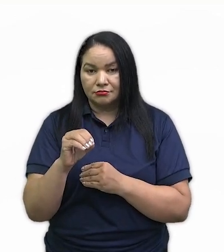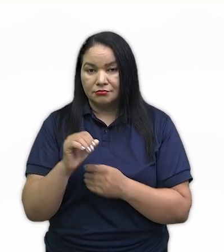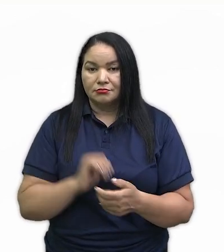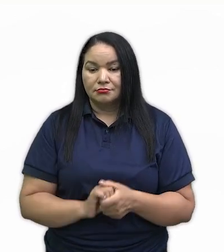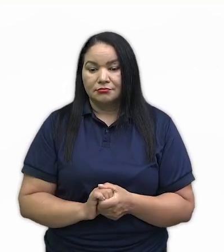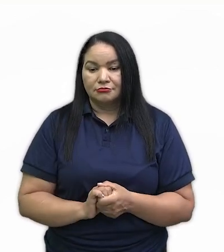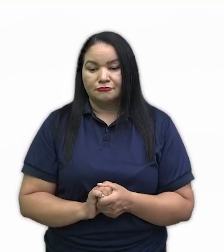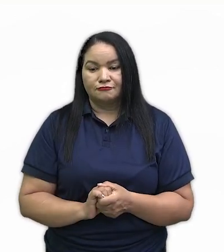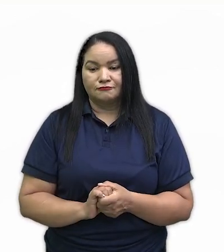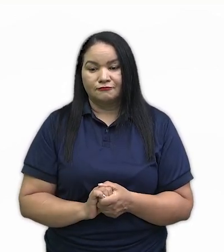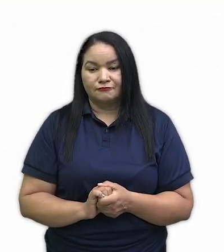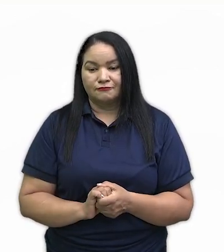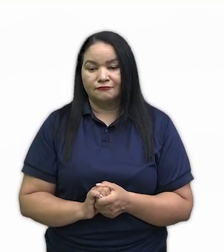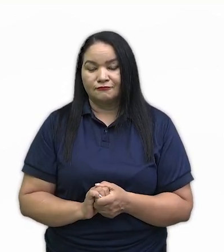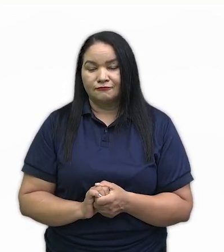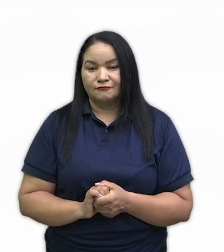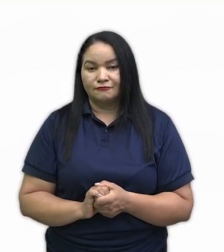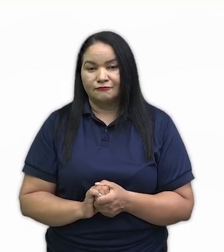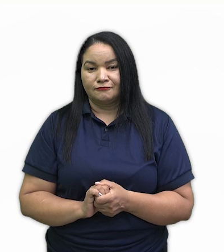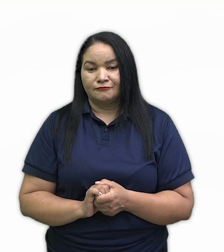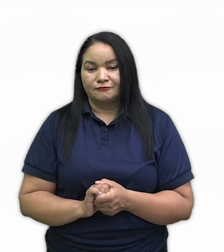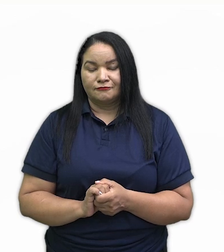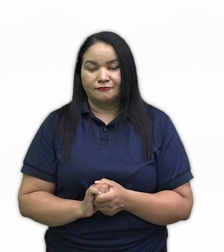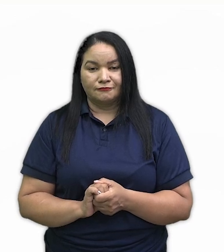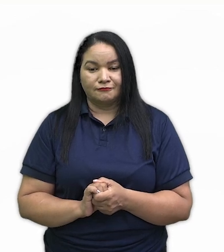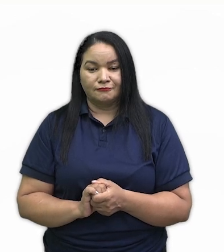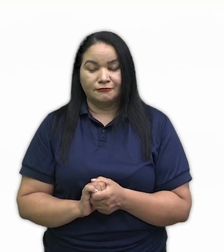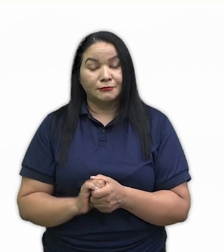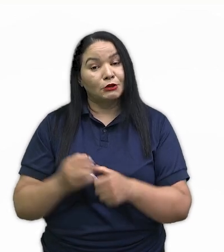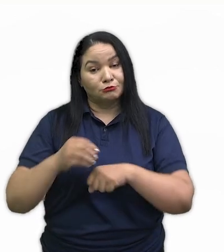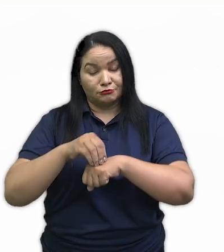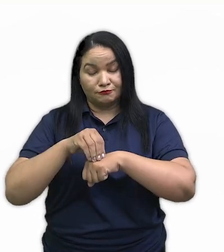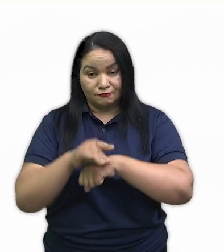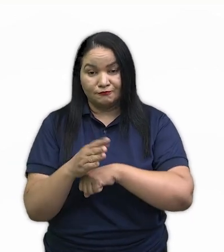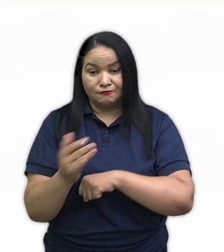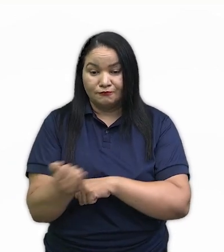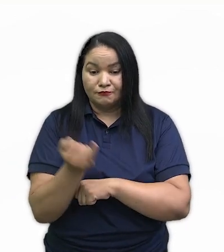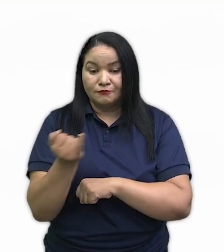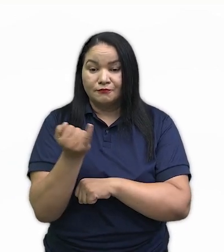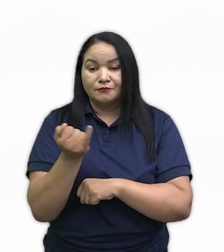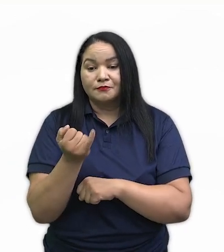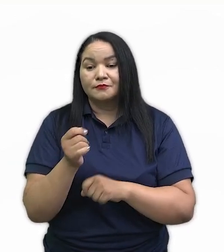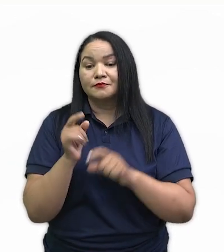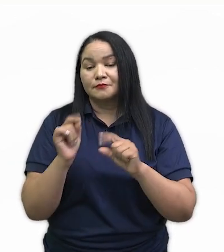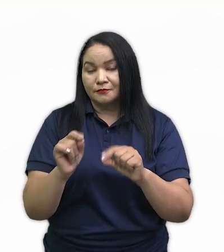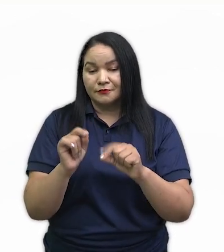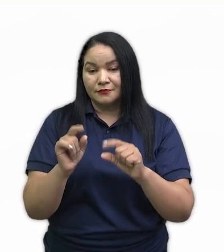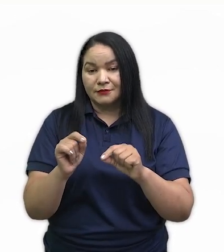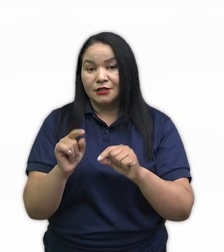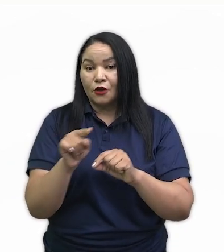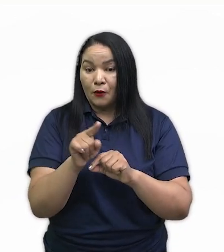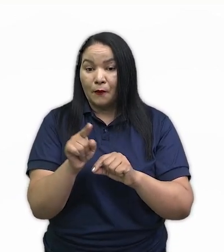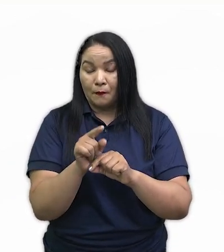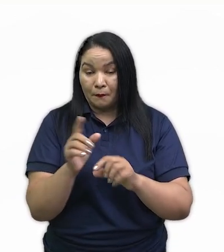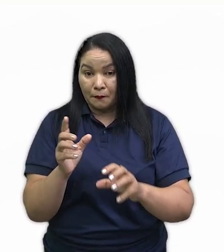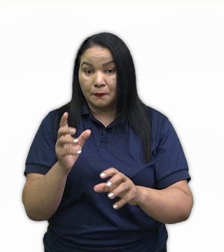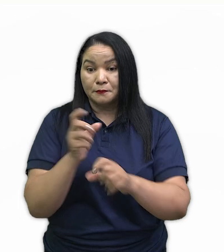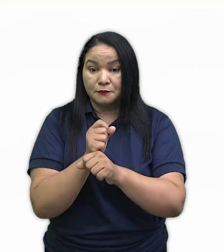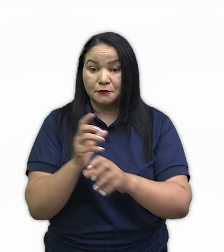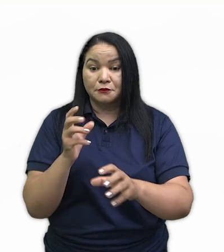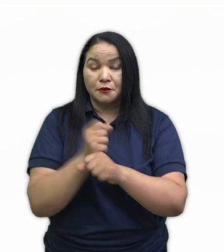resultado final. Ok? Então, uma dica que eu te dou bem importante aqui, quando você for